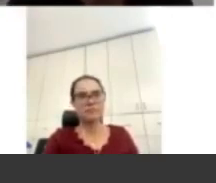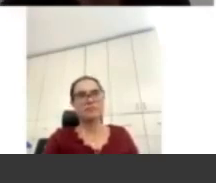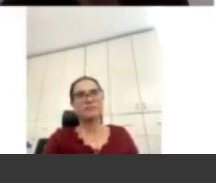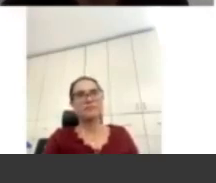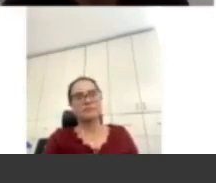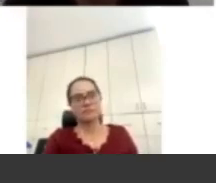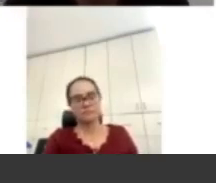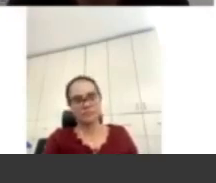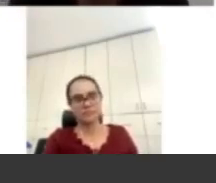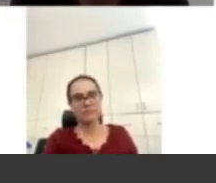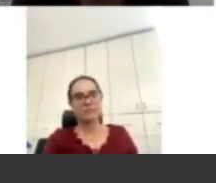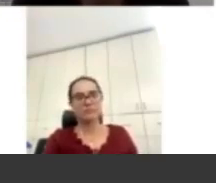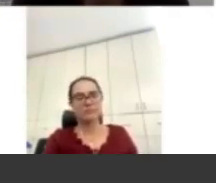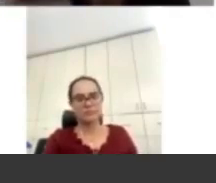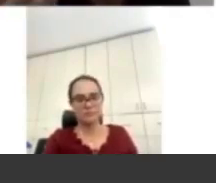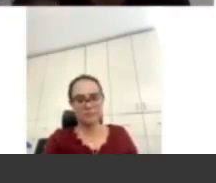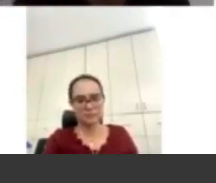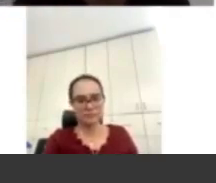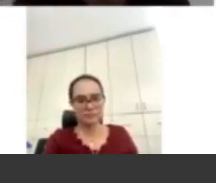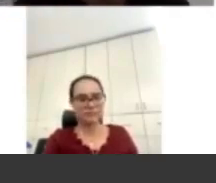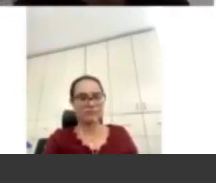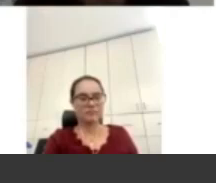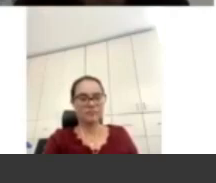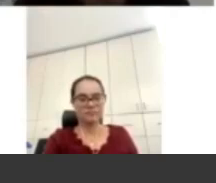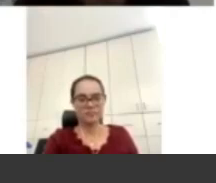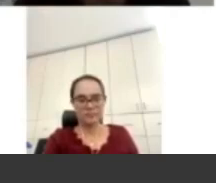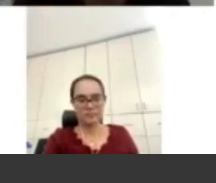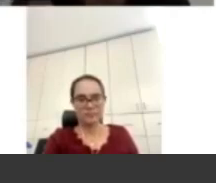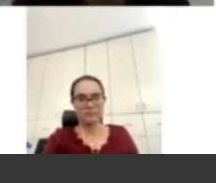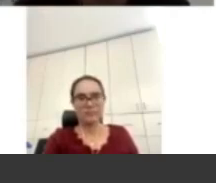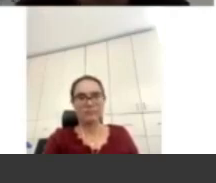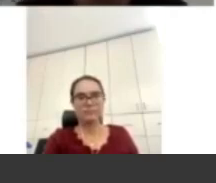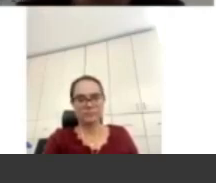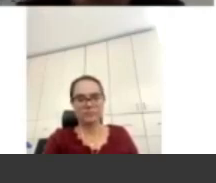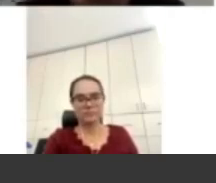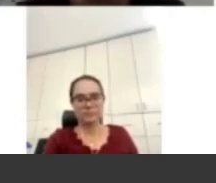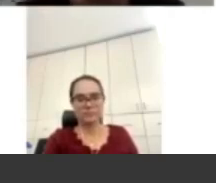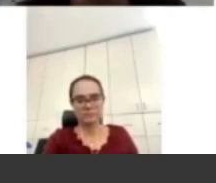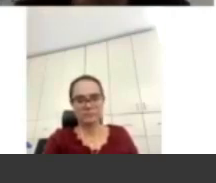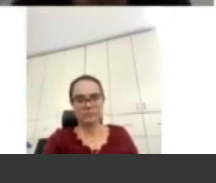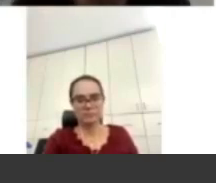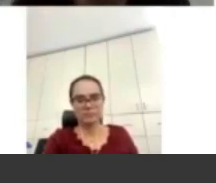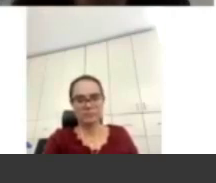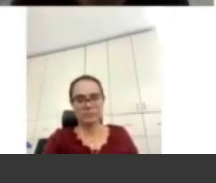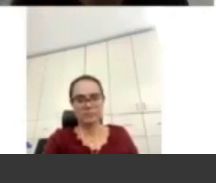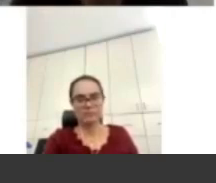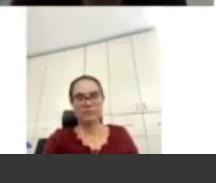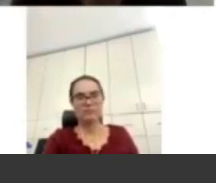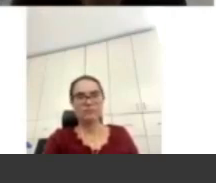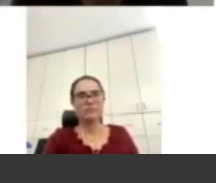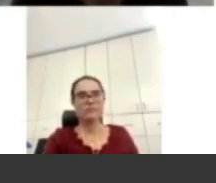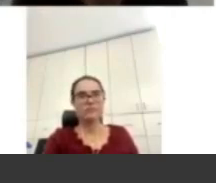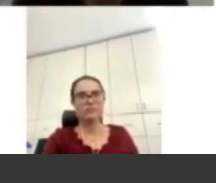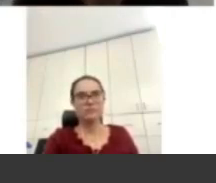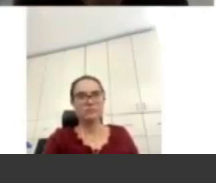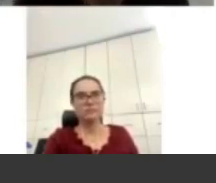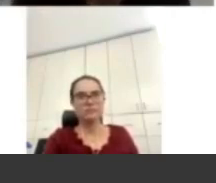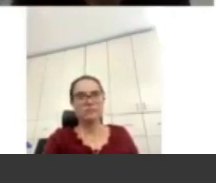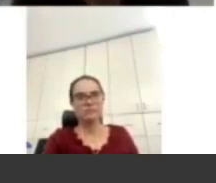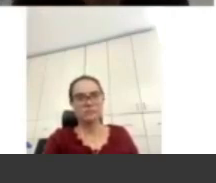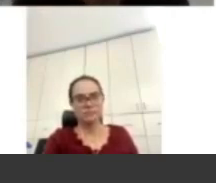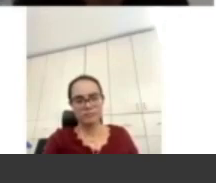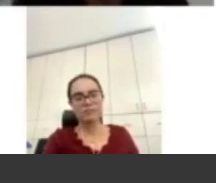genital e pedir o exame de monkeypox, mas a gente tem um atlas aí de lesões para vocês consultarem o padrão dessas lesões. O clássico mesmo, que a gente vê com